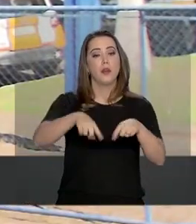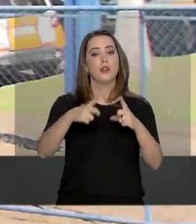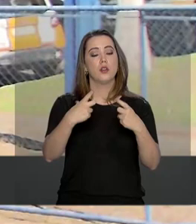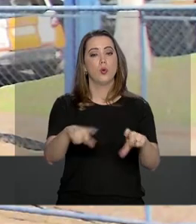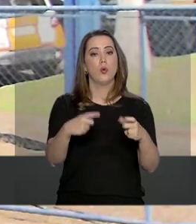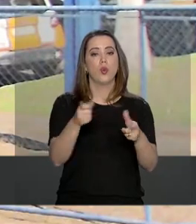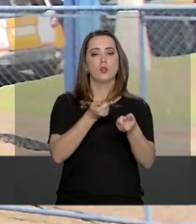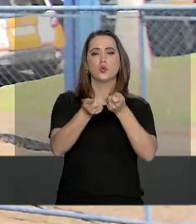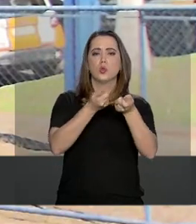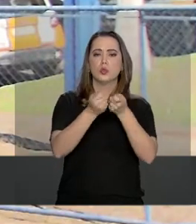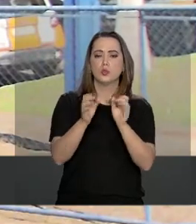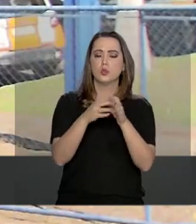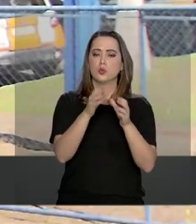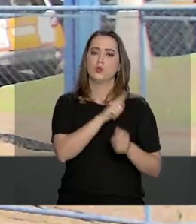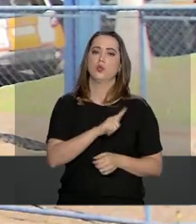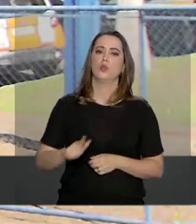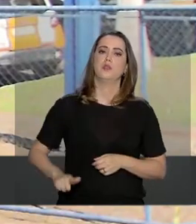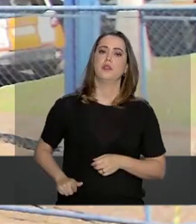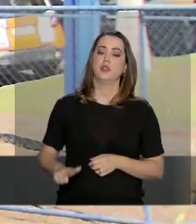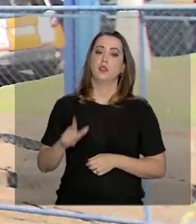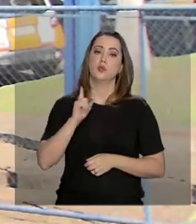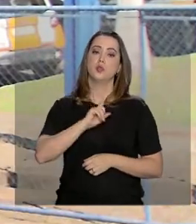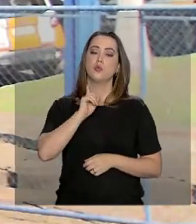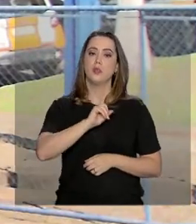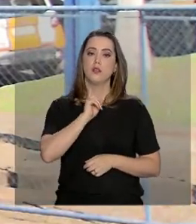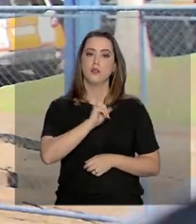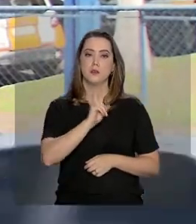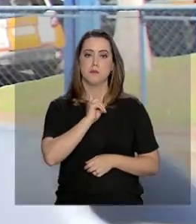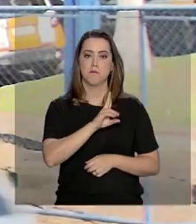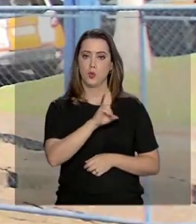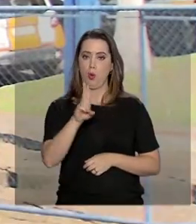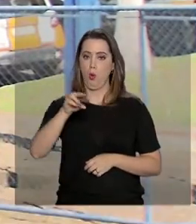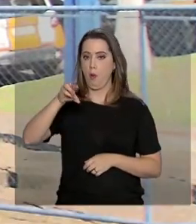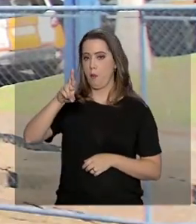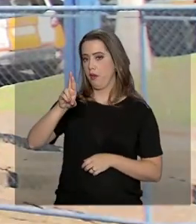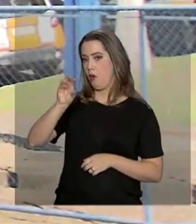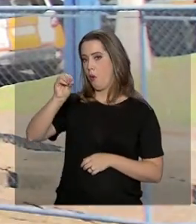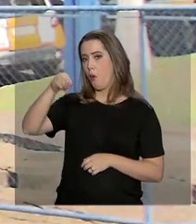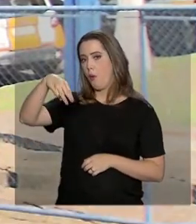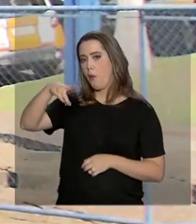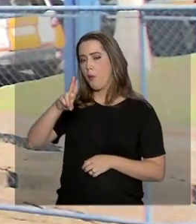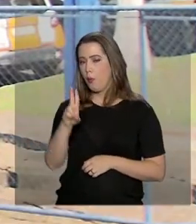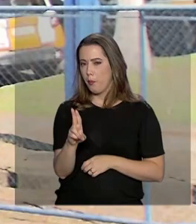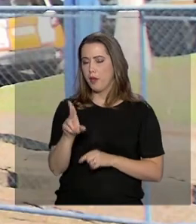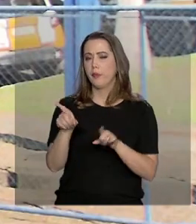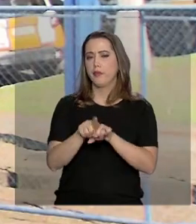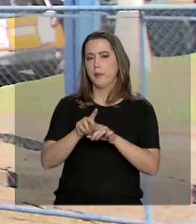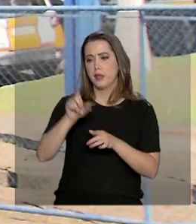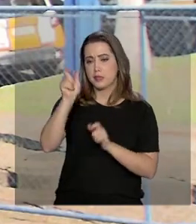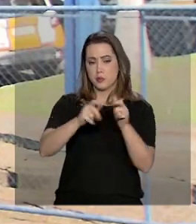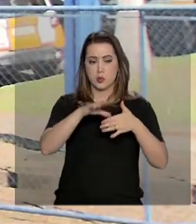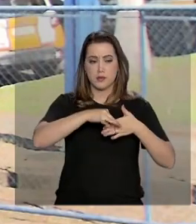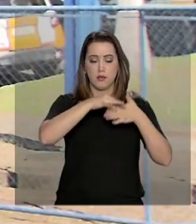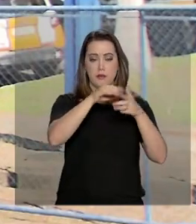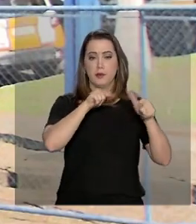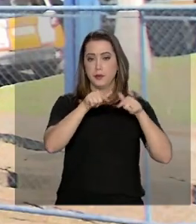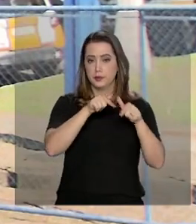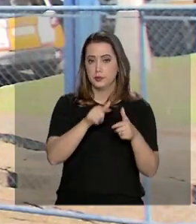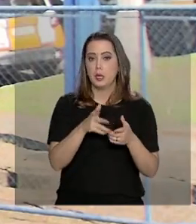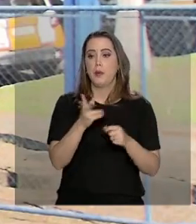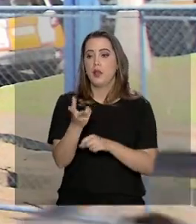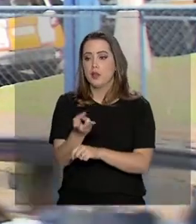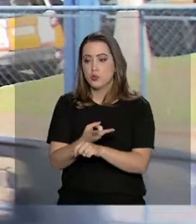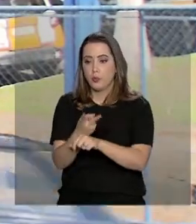comando com o governador de Minas Gerais, Romeu Zema, e com os comandantes das forças que estão atuando na operação.